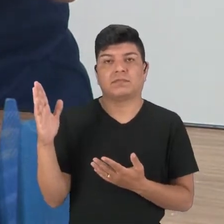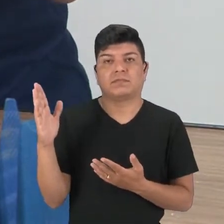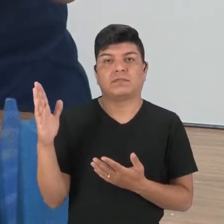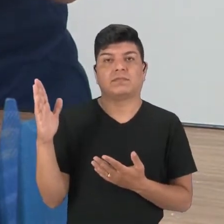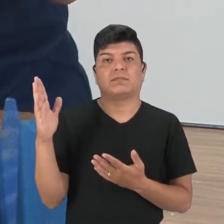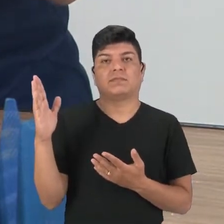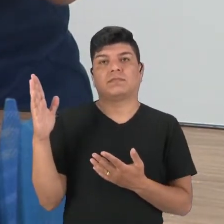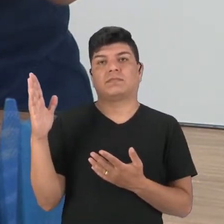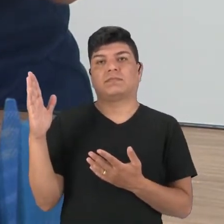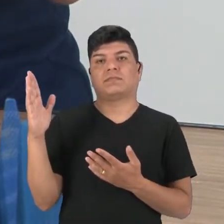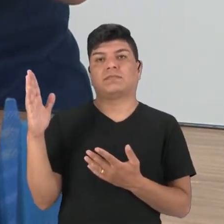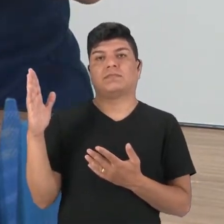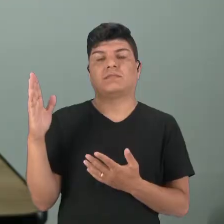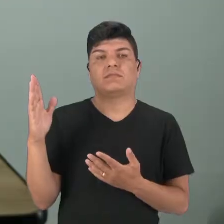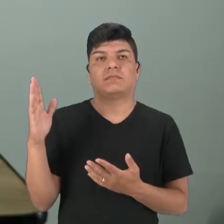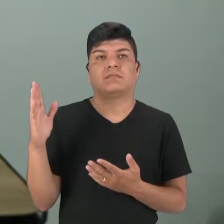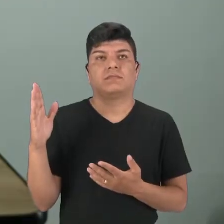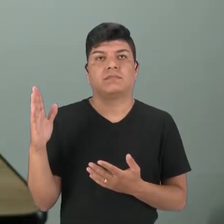Estão vendo?